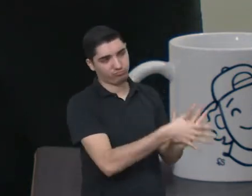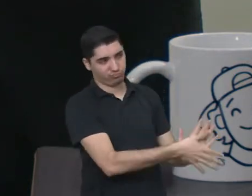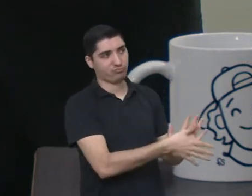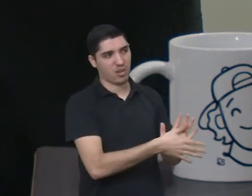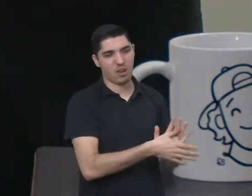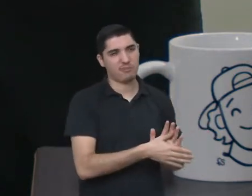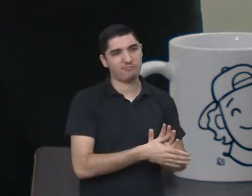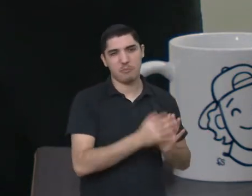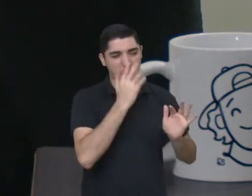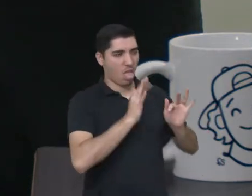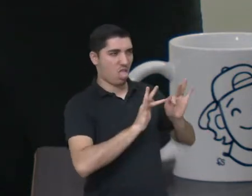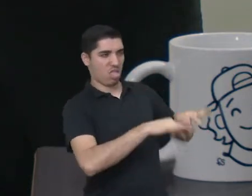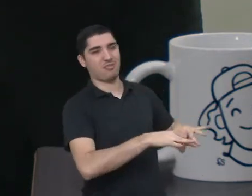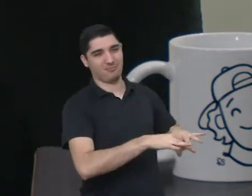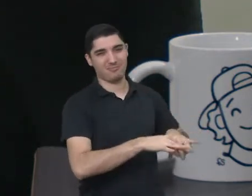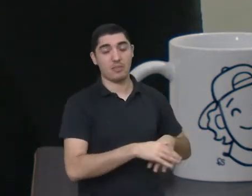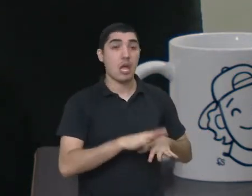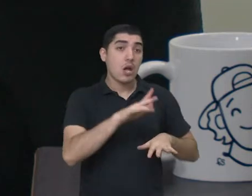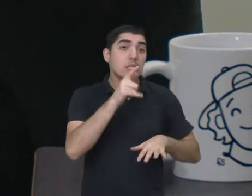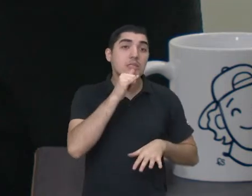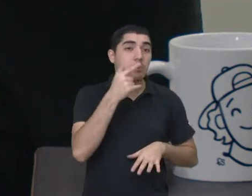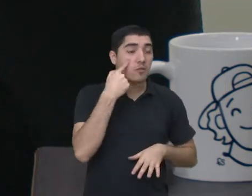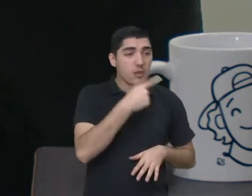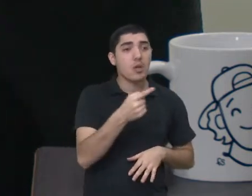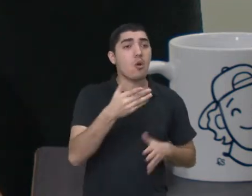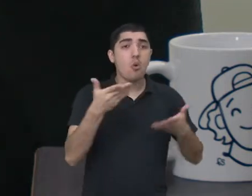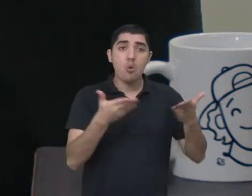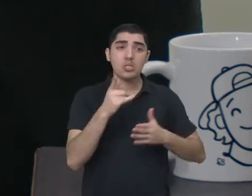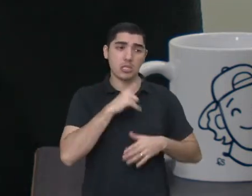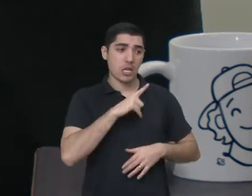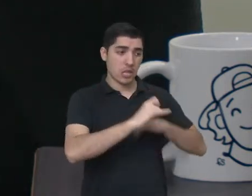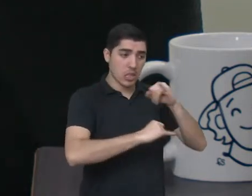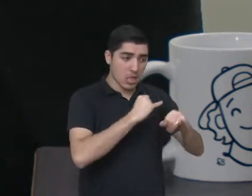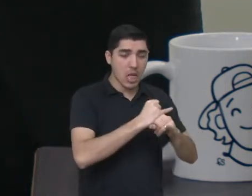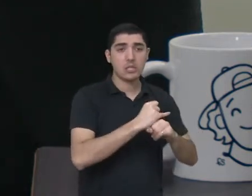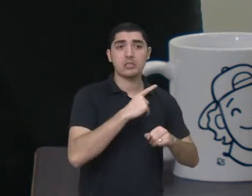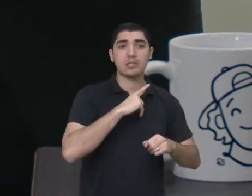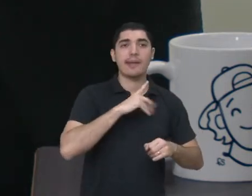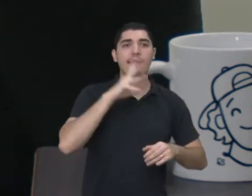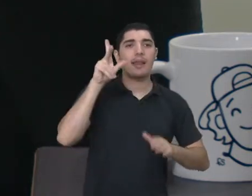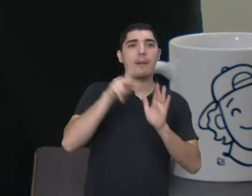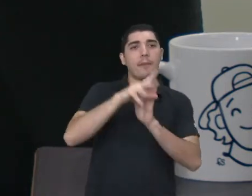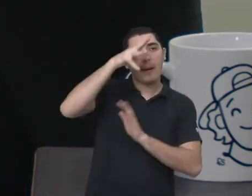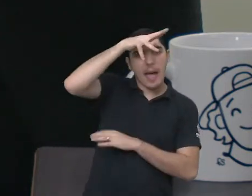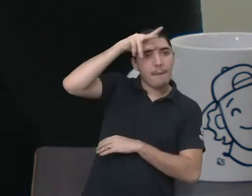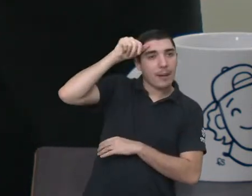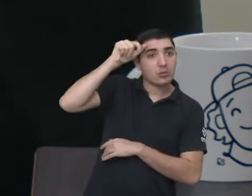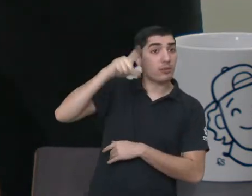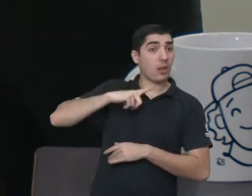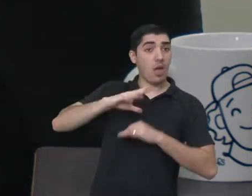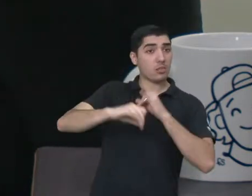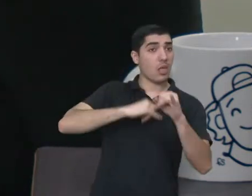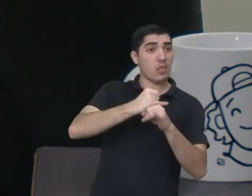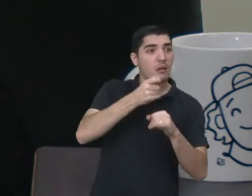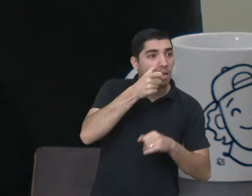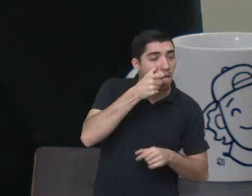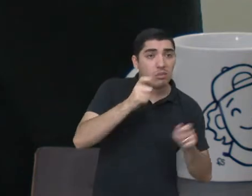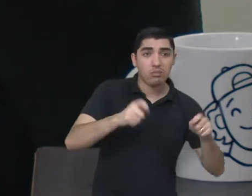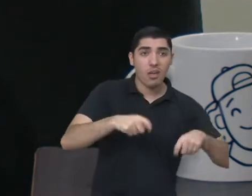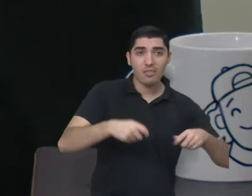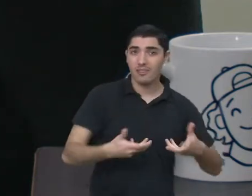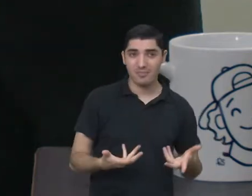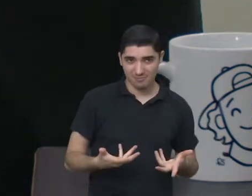saí pulando da rádio de alegria, né? Que a Rádio Clube naquela época era forte. Era forte, muito, muito forte. Como deveria